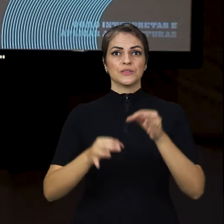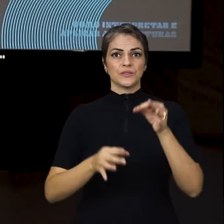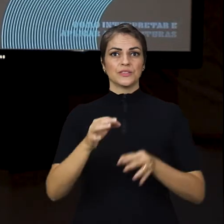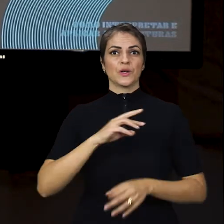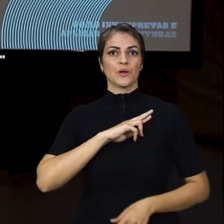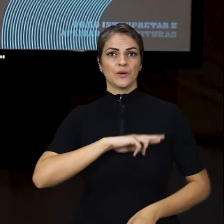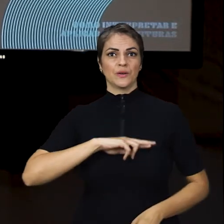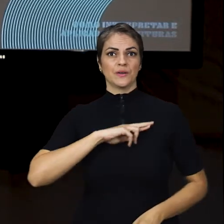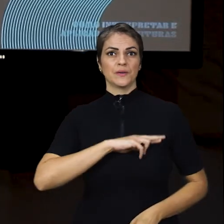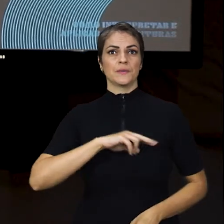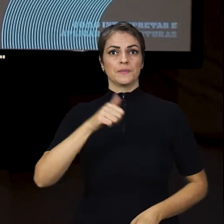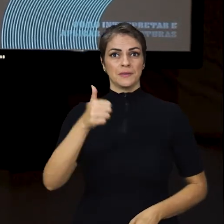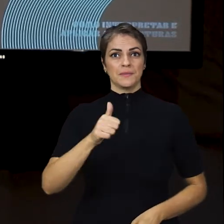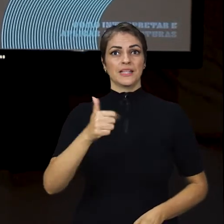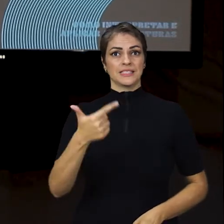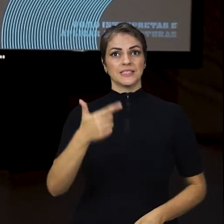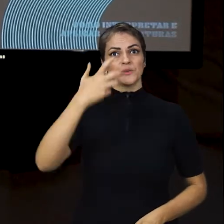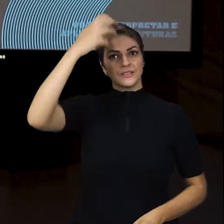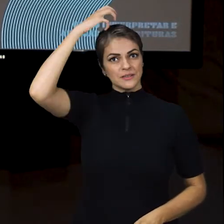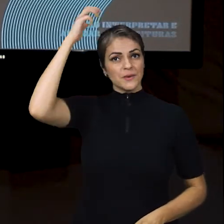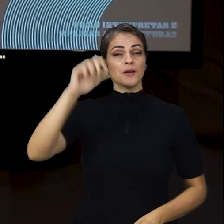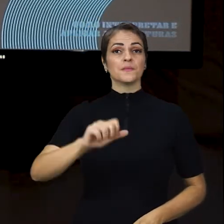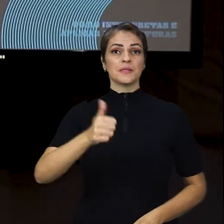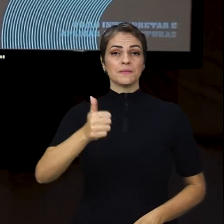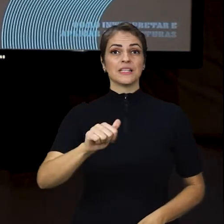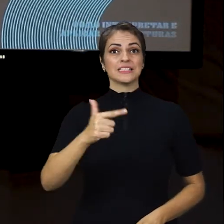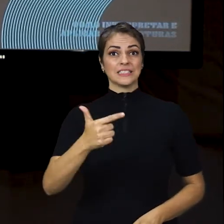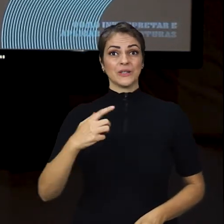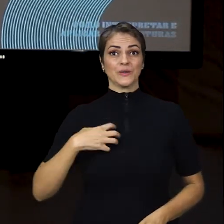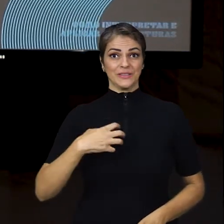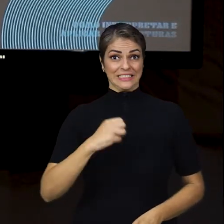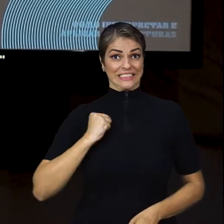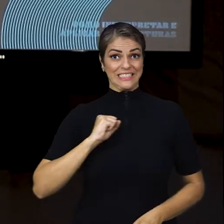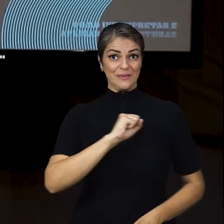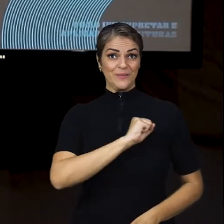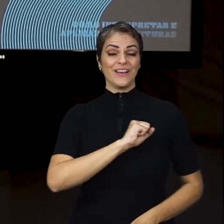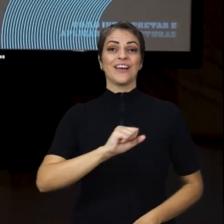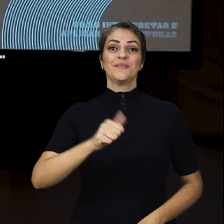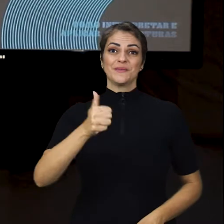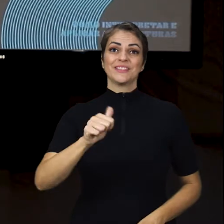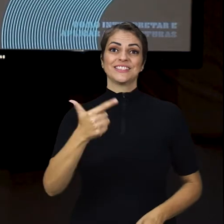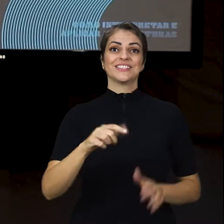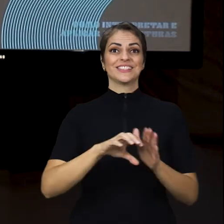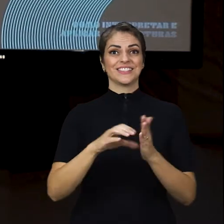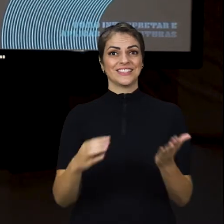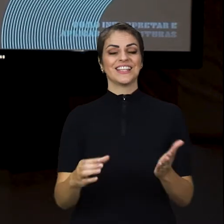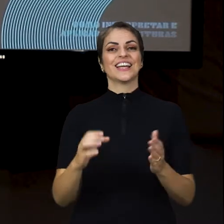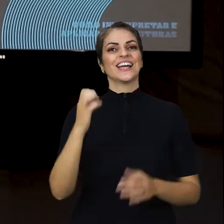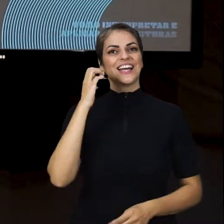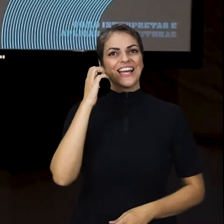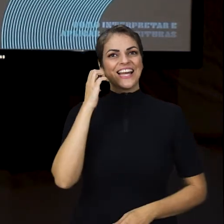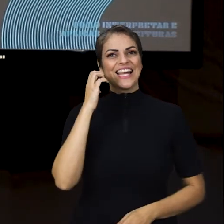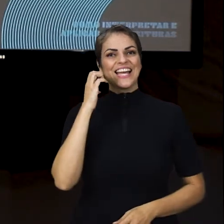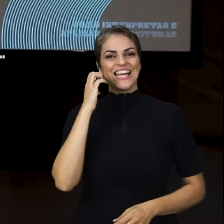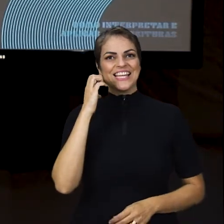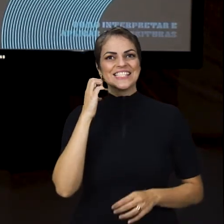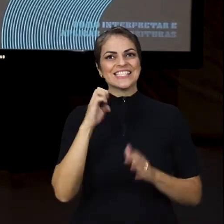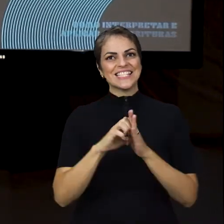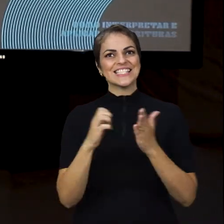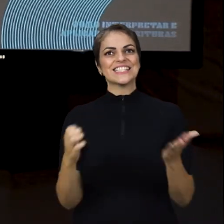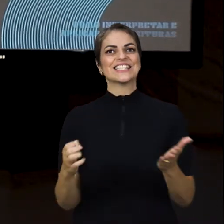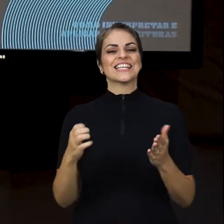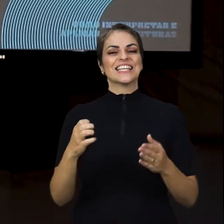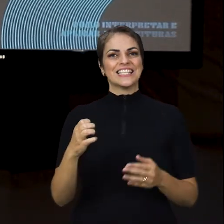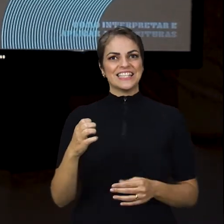1 e 2 Samuel, 1 e 2 Reis, 1 e 2 Crônicas, Esdras, Neemias e Esther. São 12